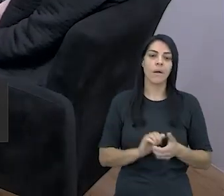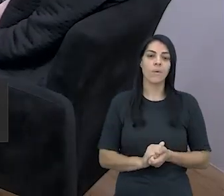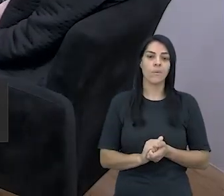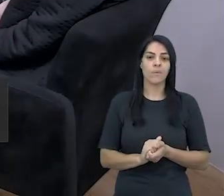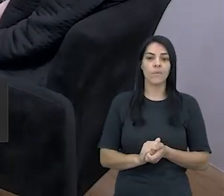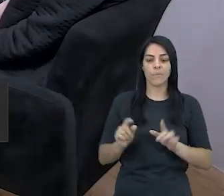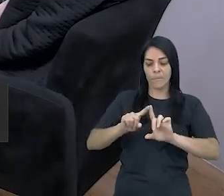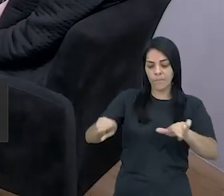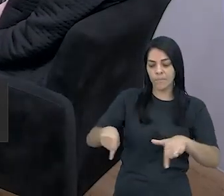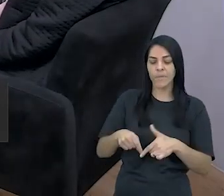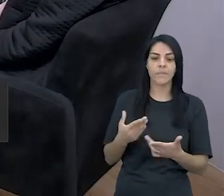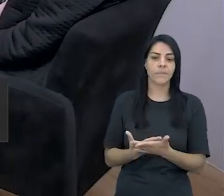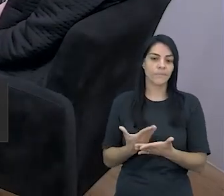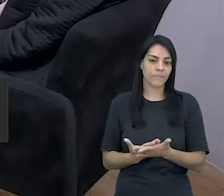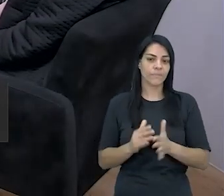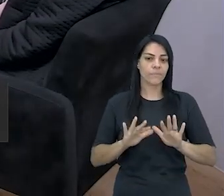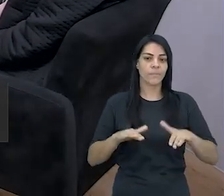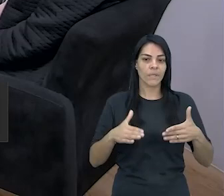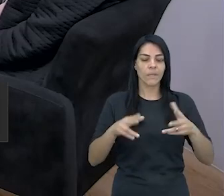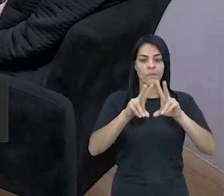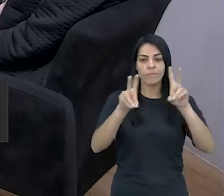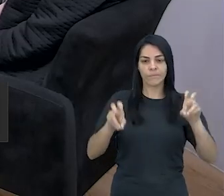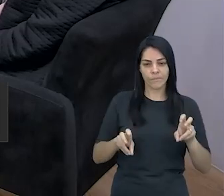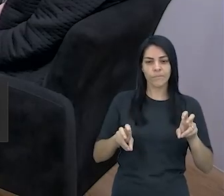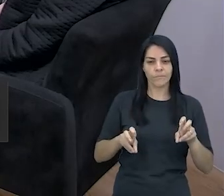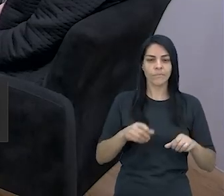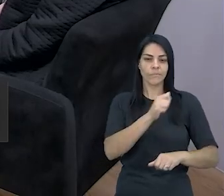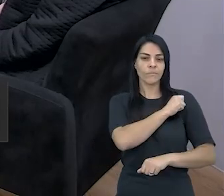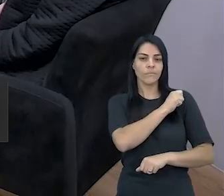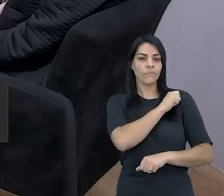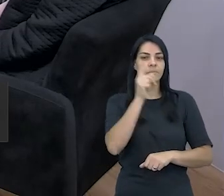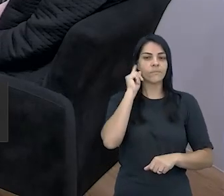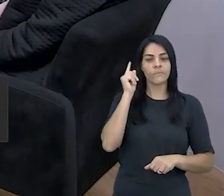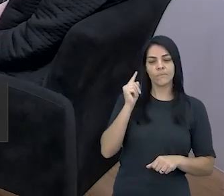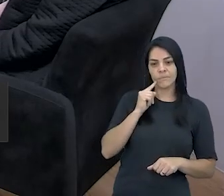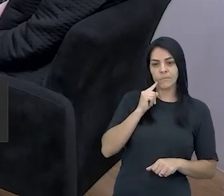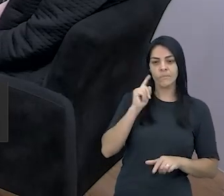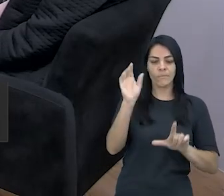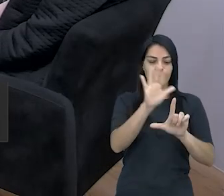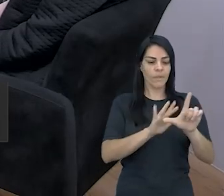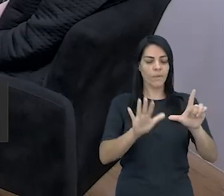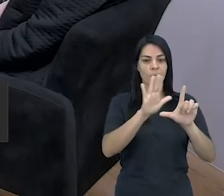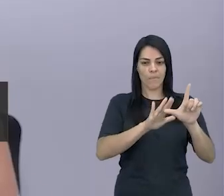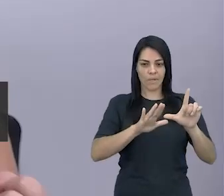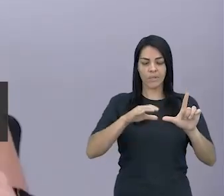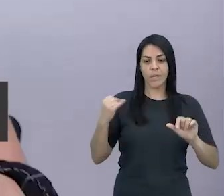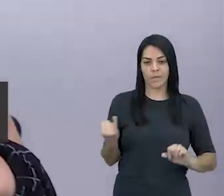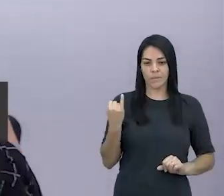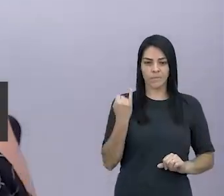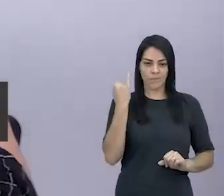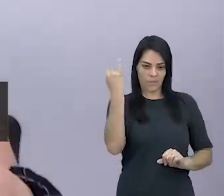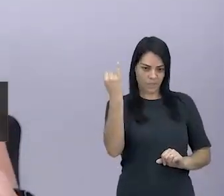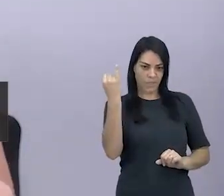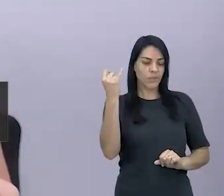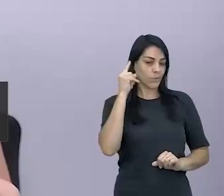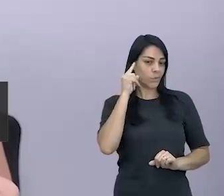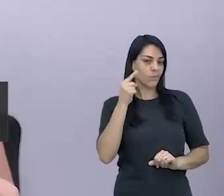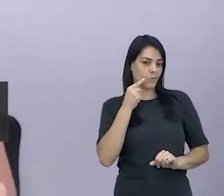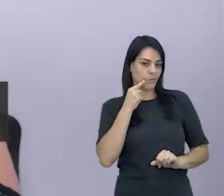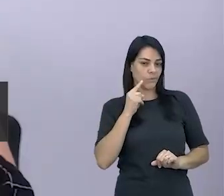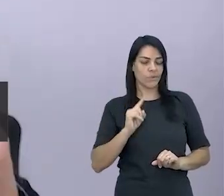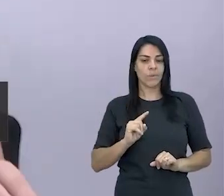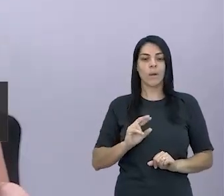exemplo, na questão de um aluno surdo. Aí eu falo a imagem para ele é fundamental, né? Não só para